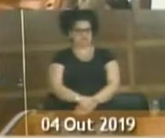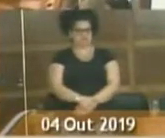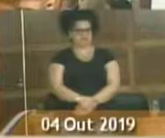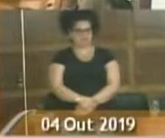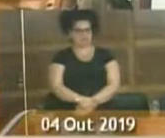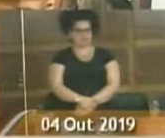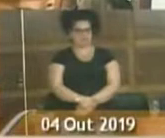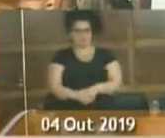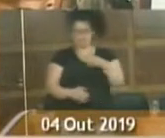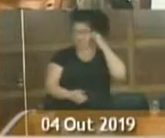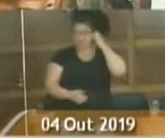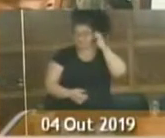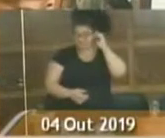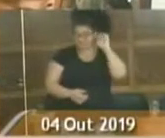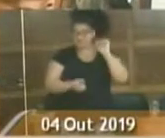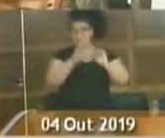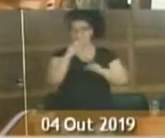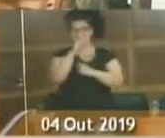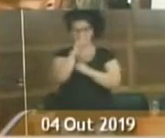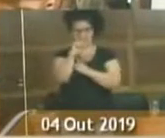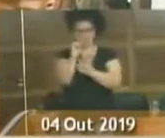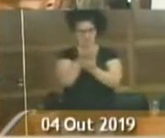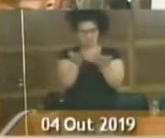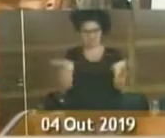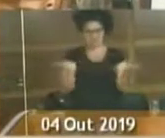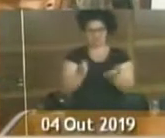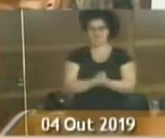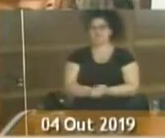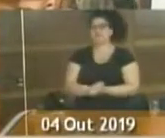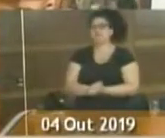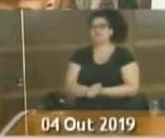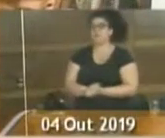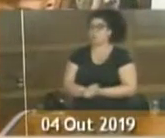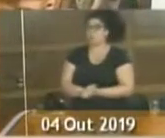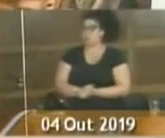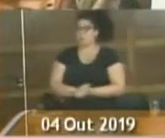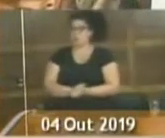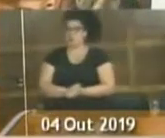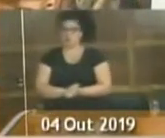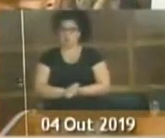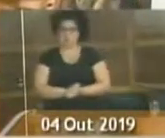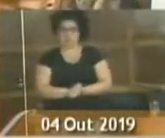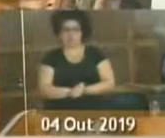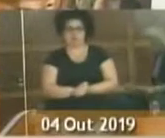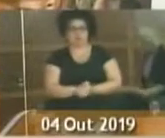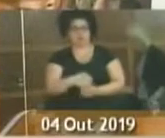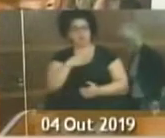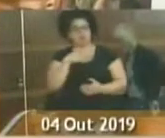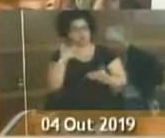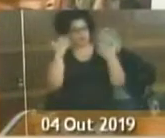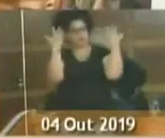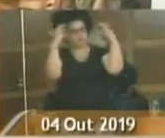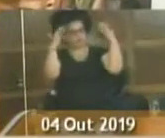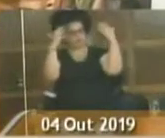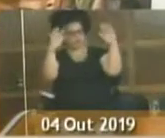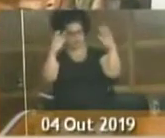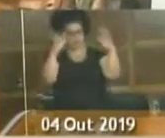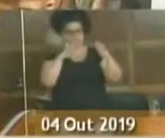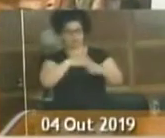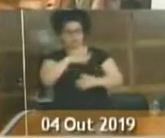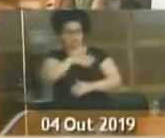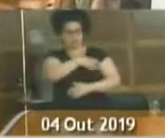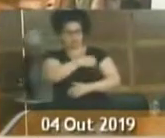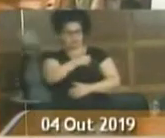Bom dia a todos. Ah, primeiramente, eu queria, como a Denise, parabenizar também meus três